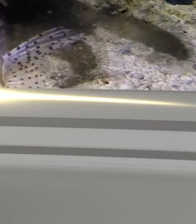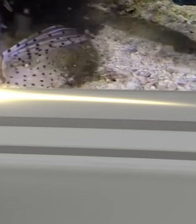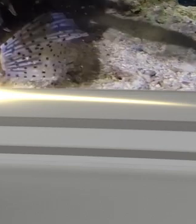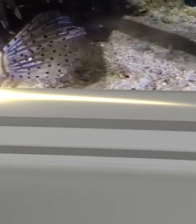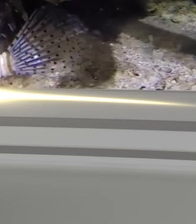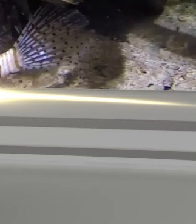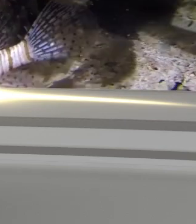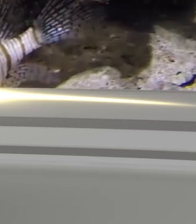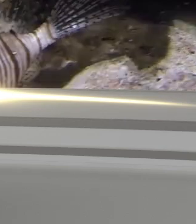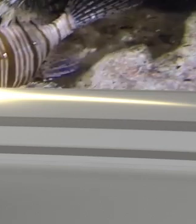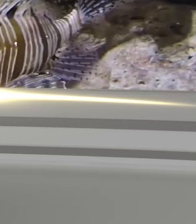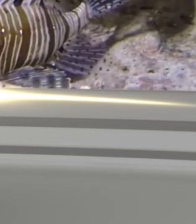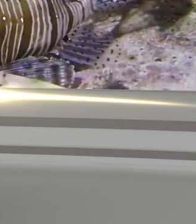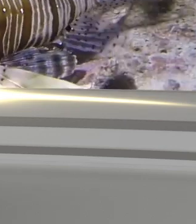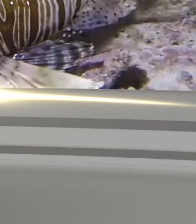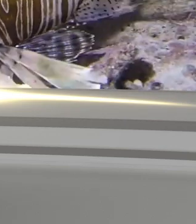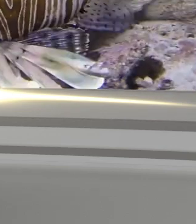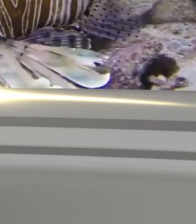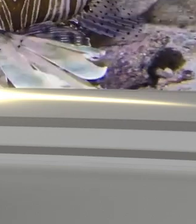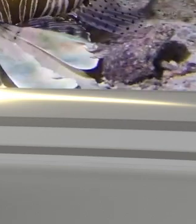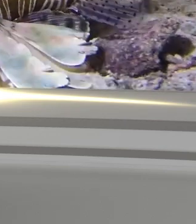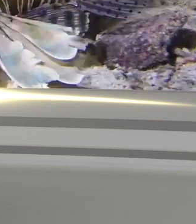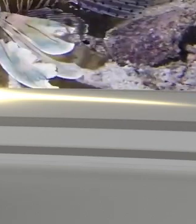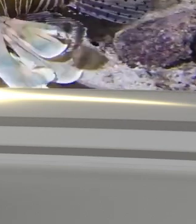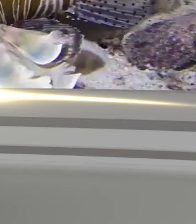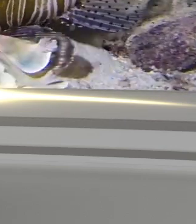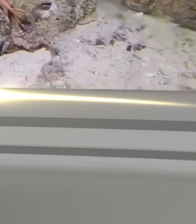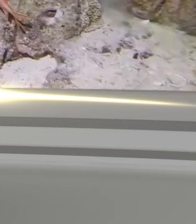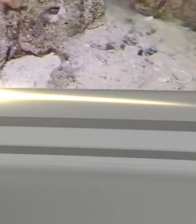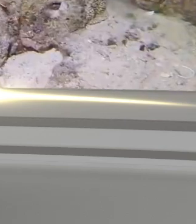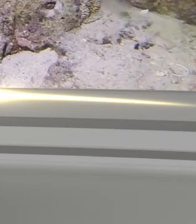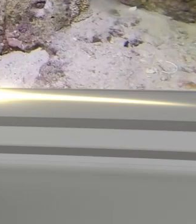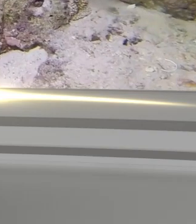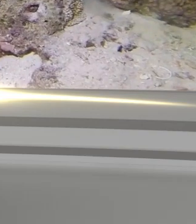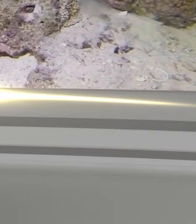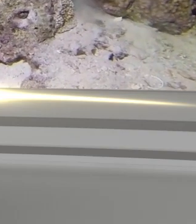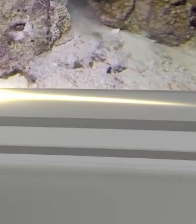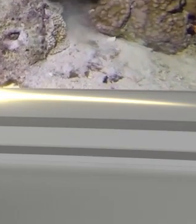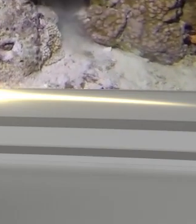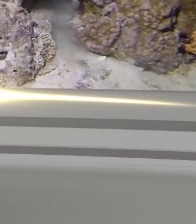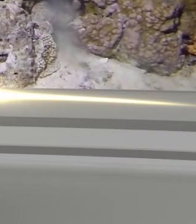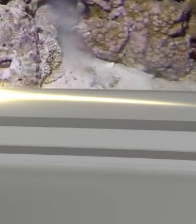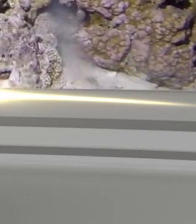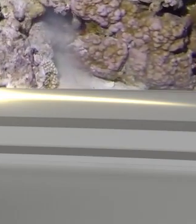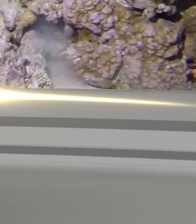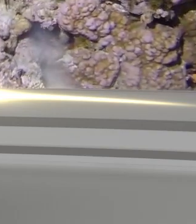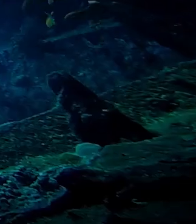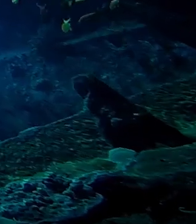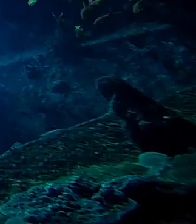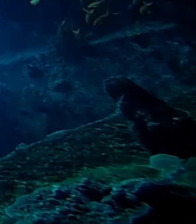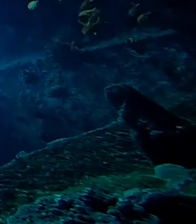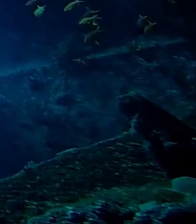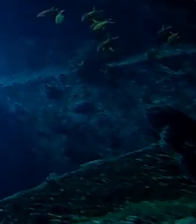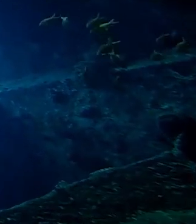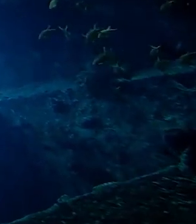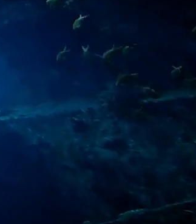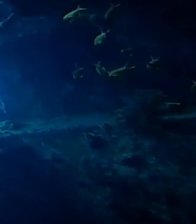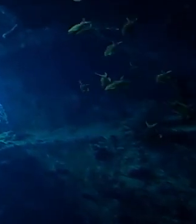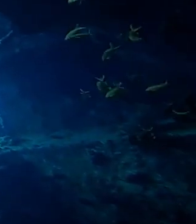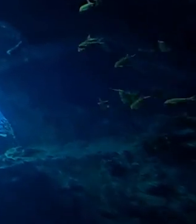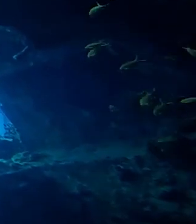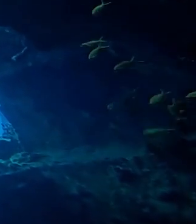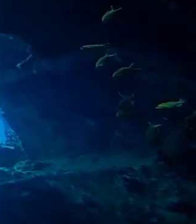E agora, no nosso bloco com acessibilidade, teremos uma matéria com o peixe-leão no Mar Vermelho.